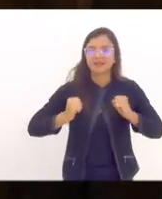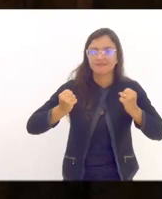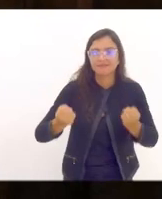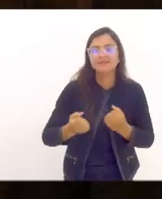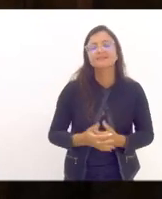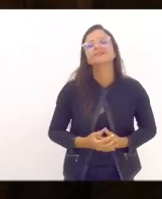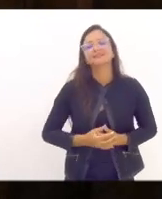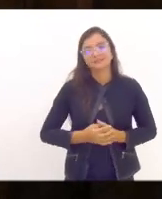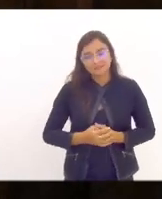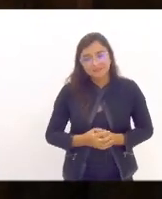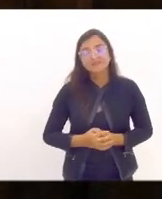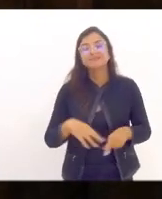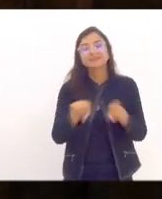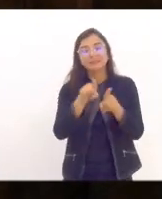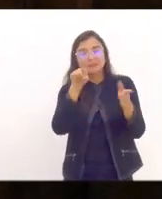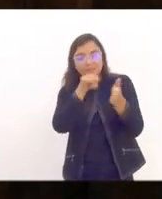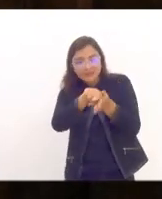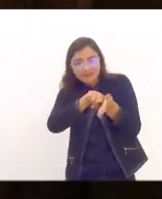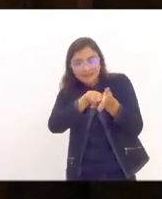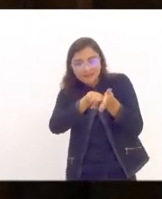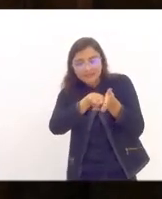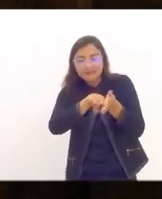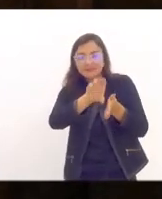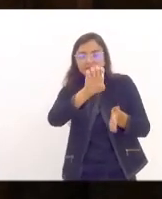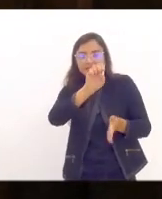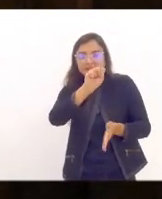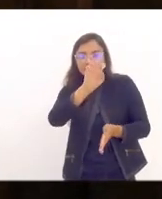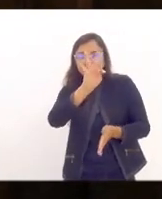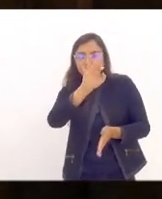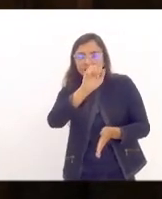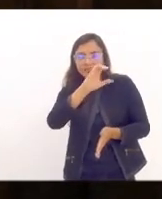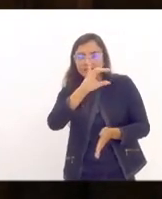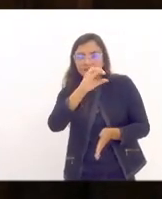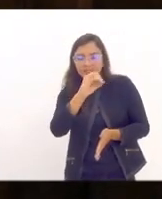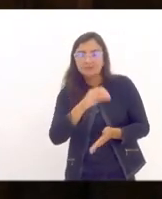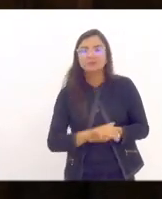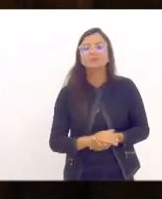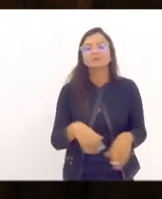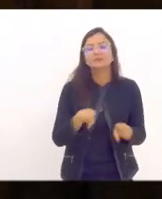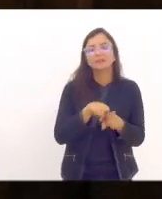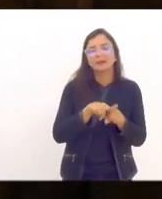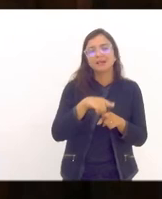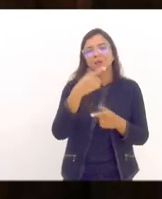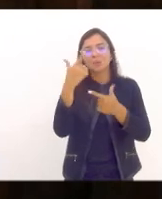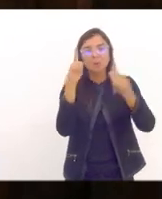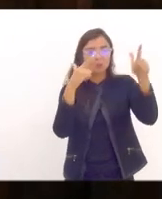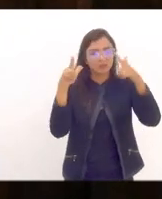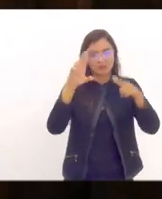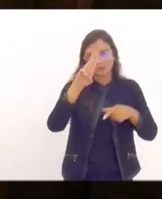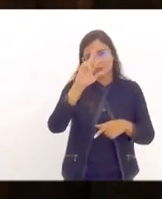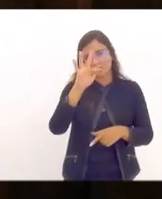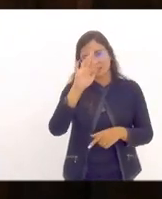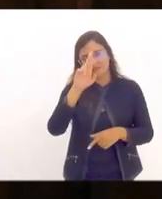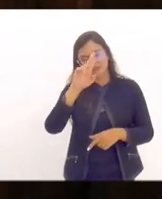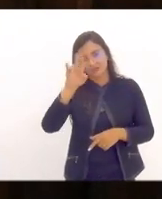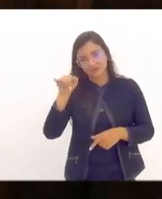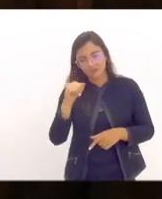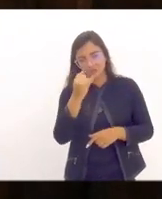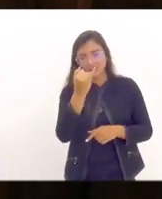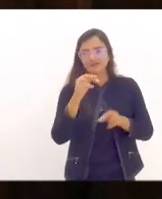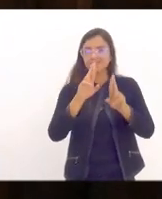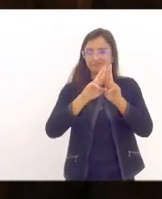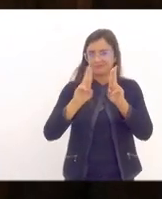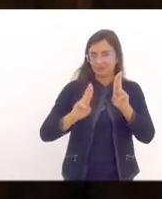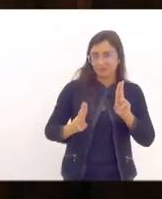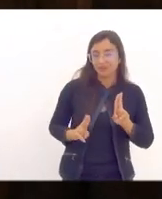pesquisa da Estácio SPM Fundação Getúlio Vargas UFRJ e USP